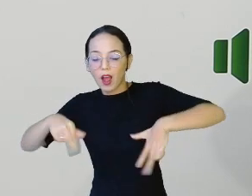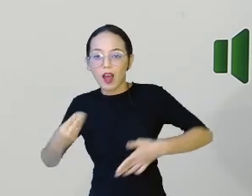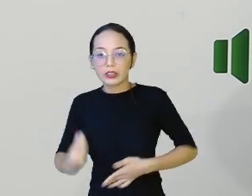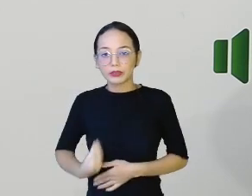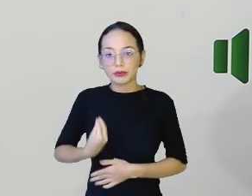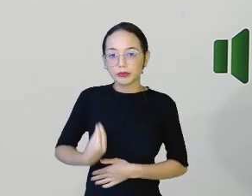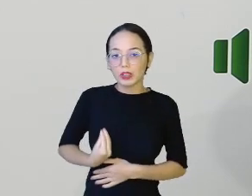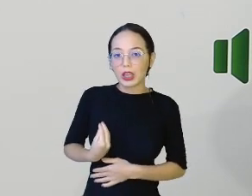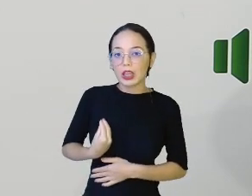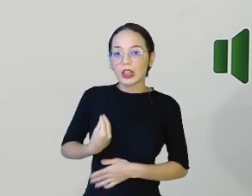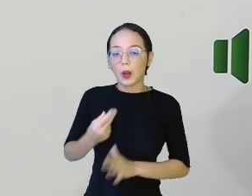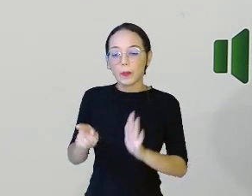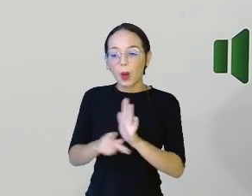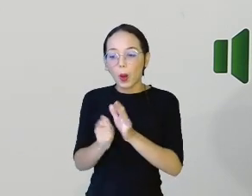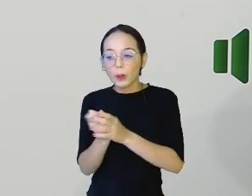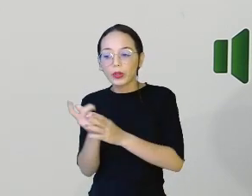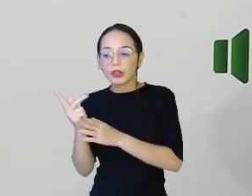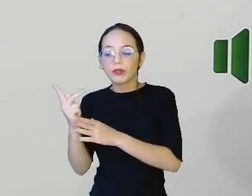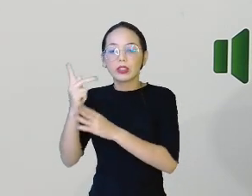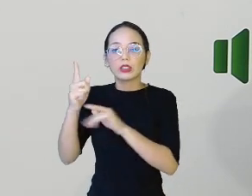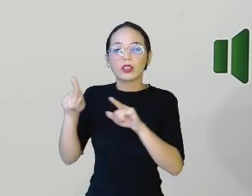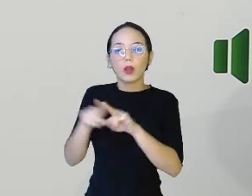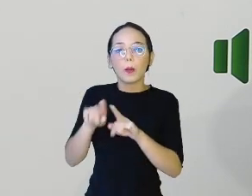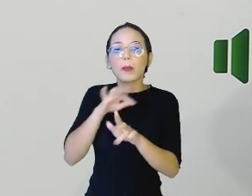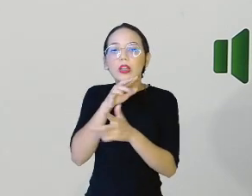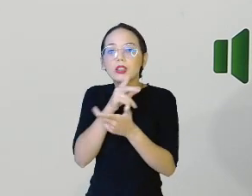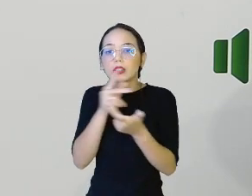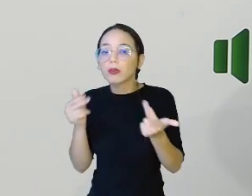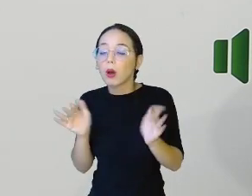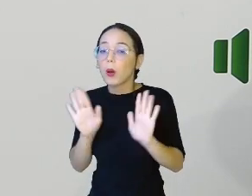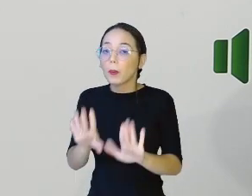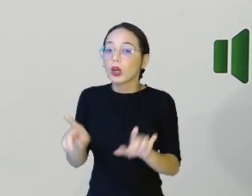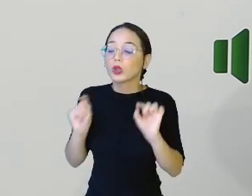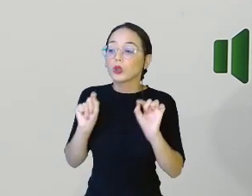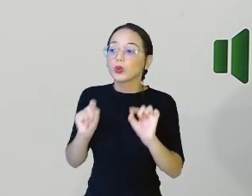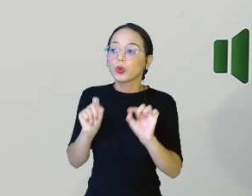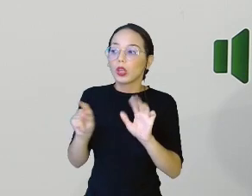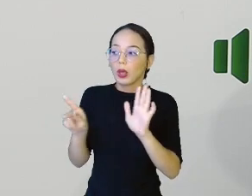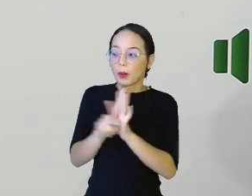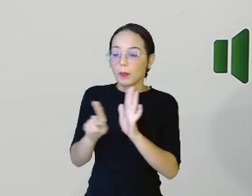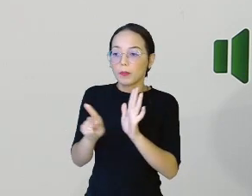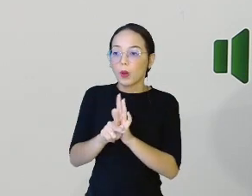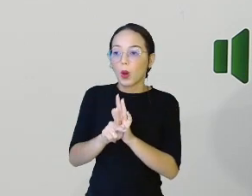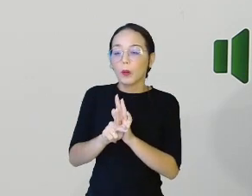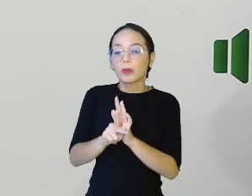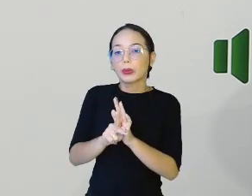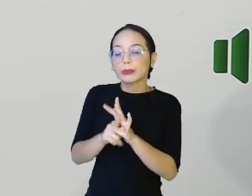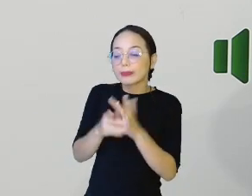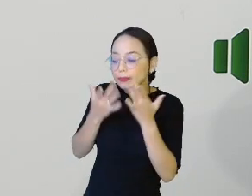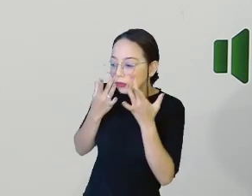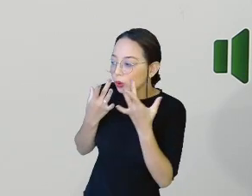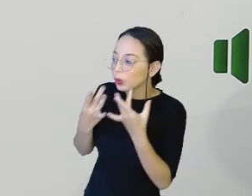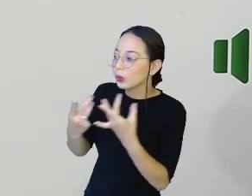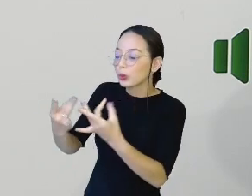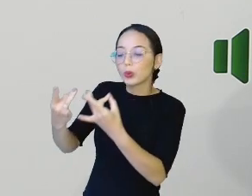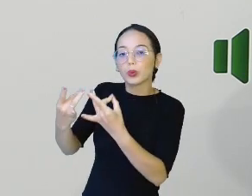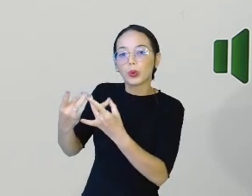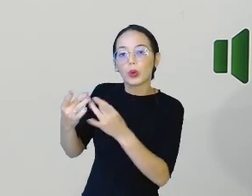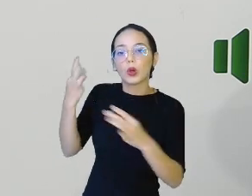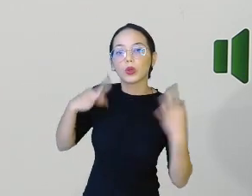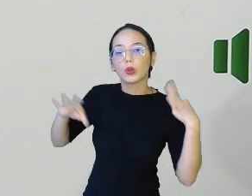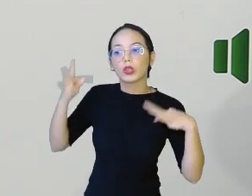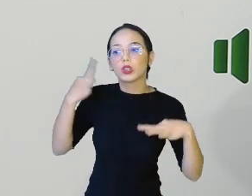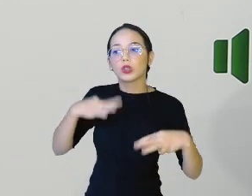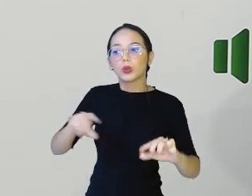incrível, tanto de plantas como de animais, mas também um forte chamariz atrativo